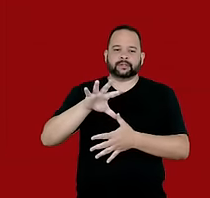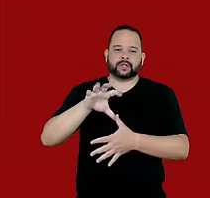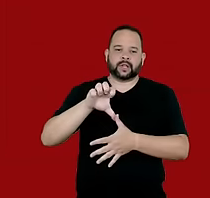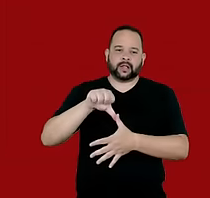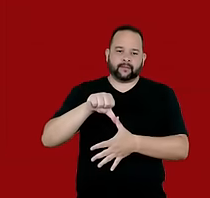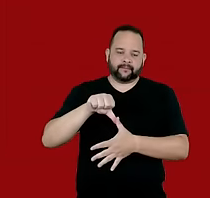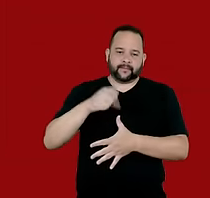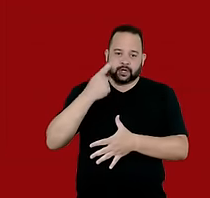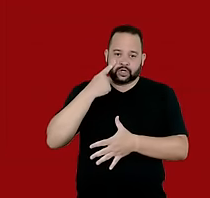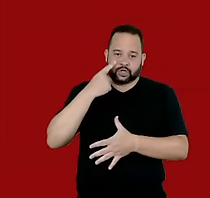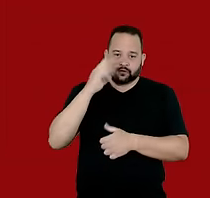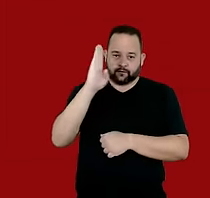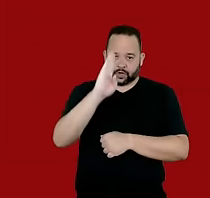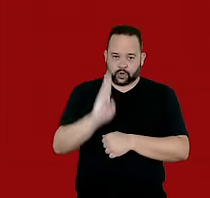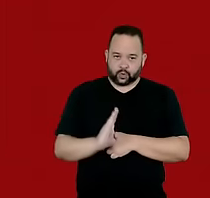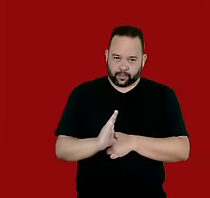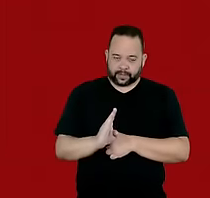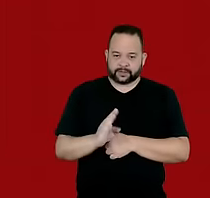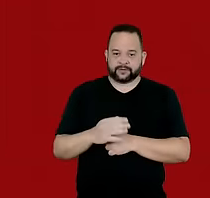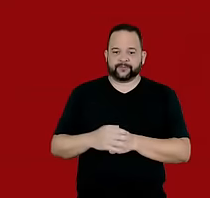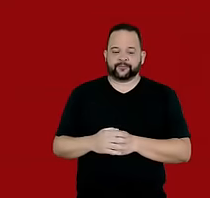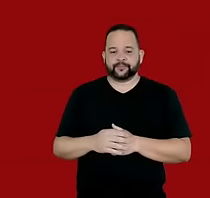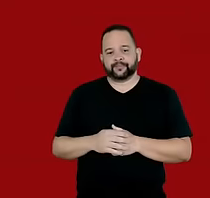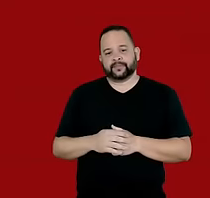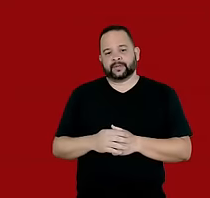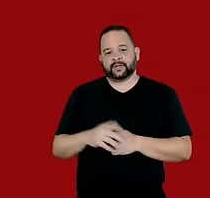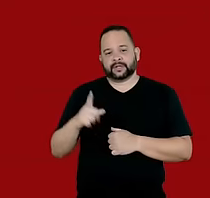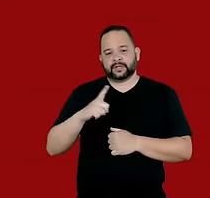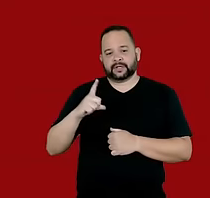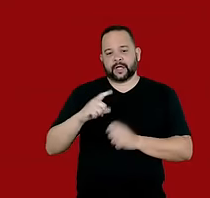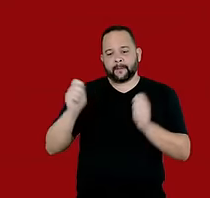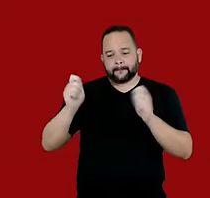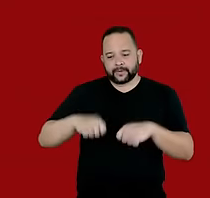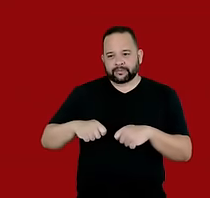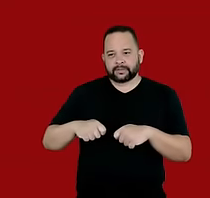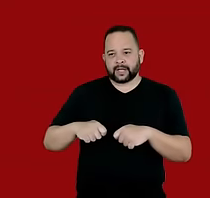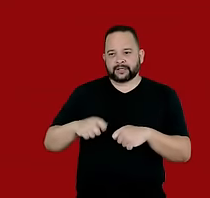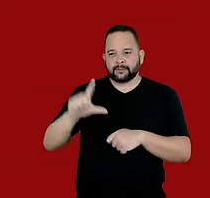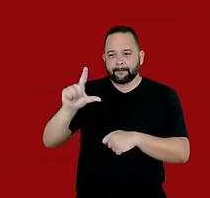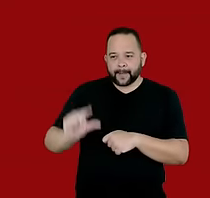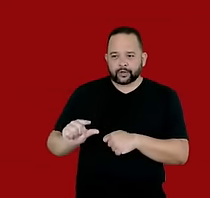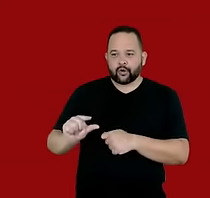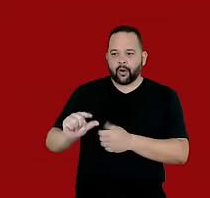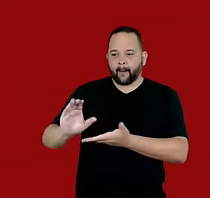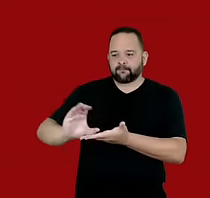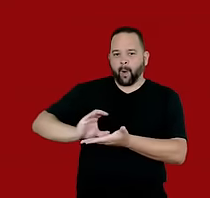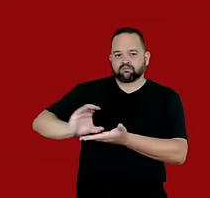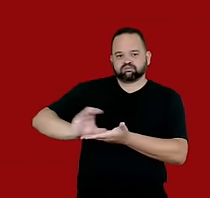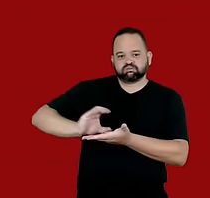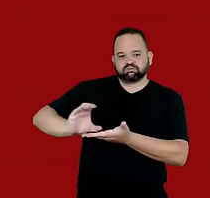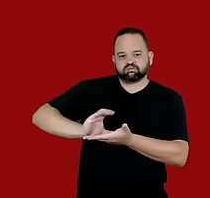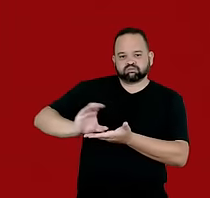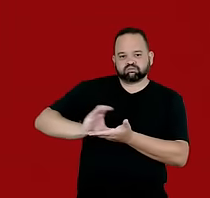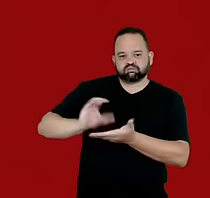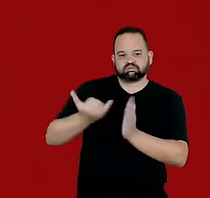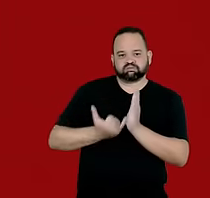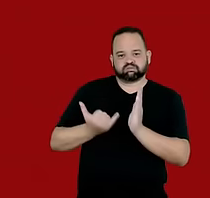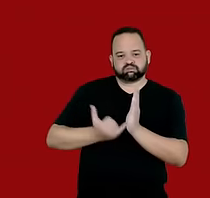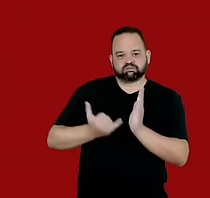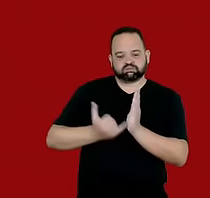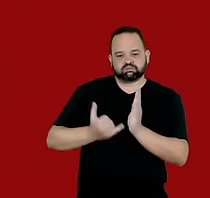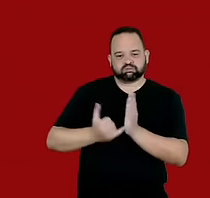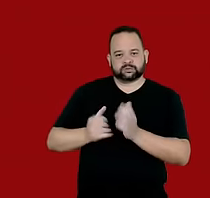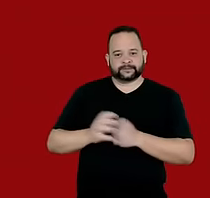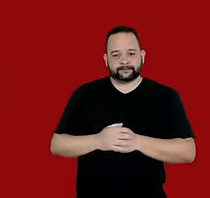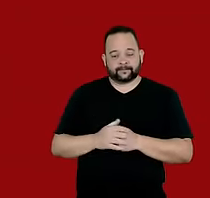Brasil tem menos e espaço né para arrecadar impostos a gente vê aqui o Brasil lá em cima na linha de receita de impostos e o